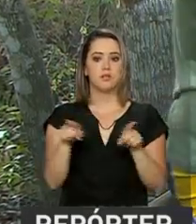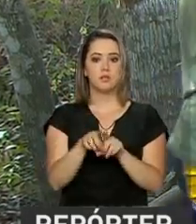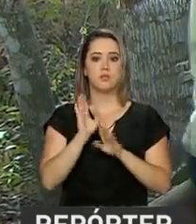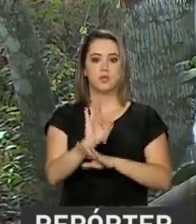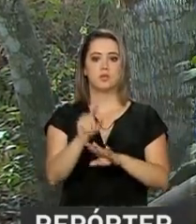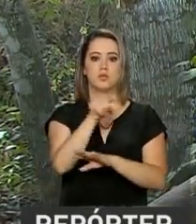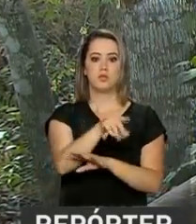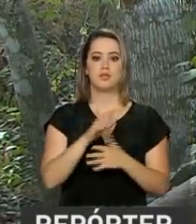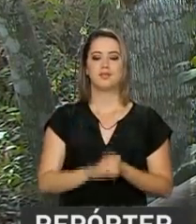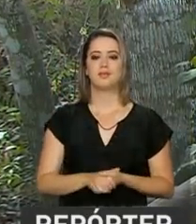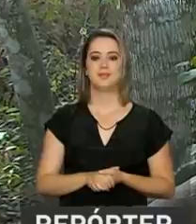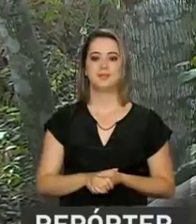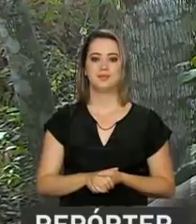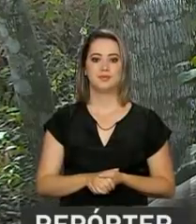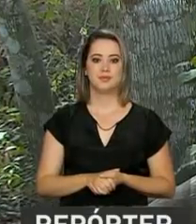Thiago.